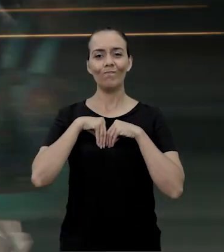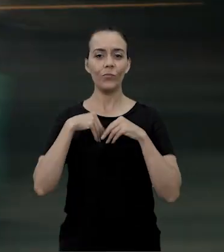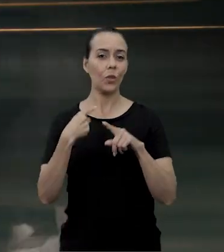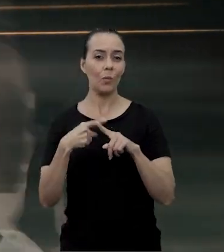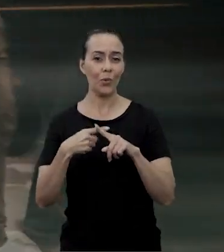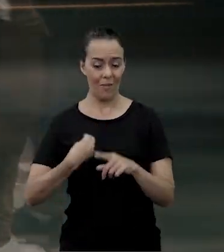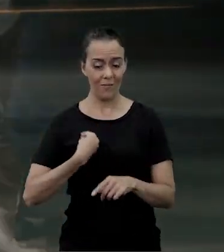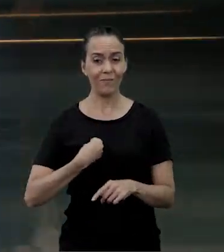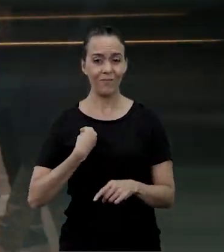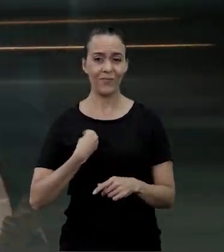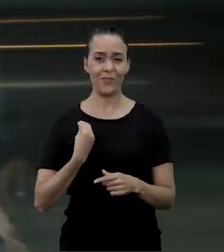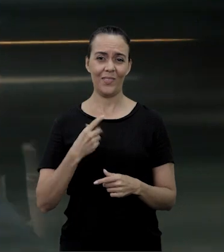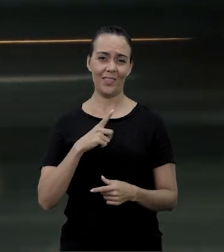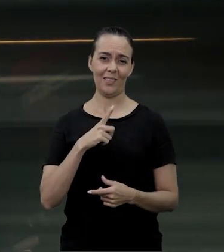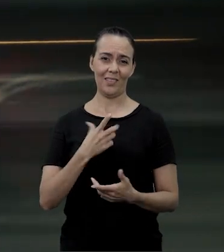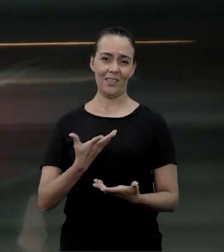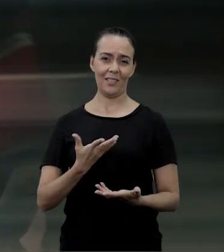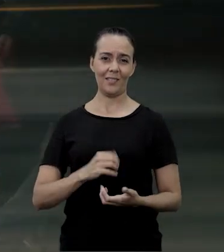a vida.